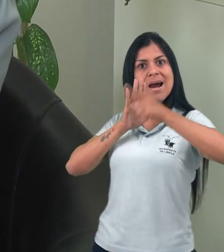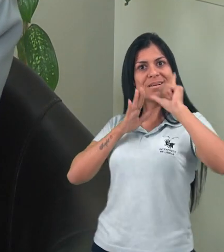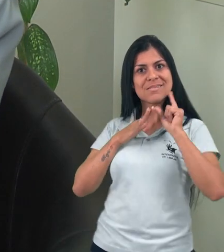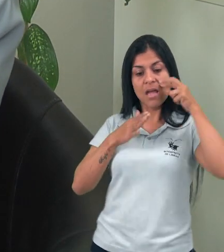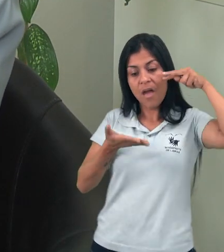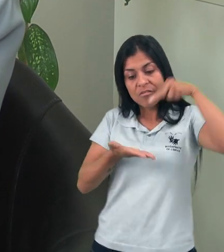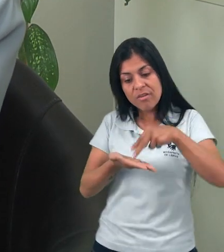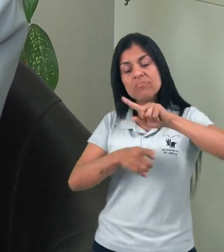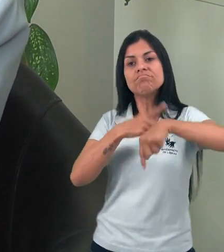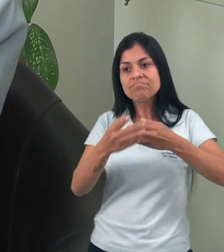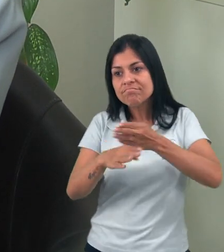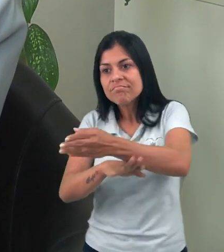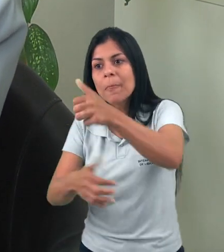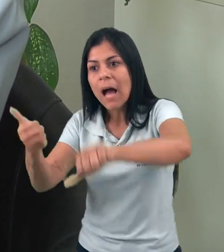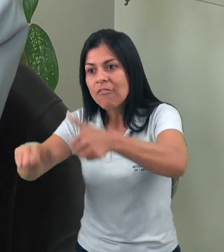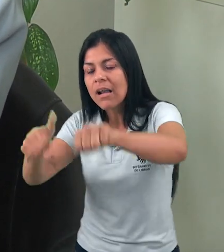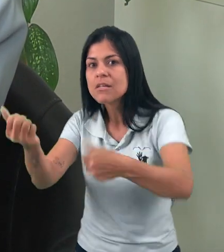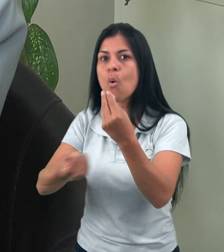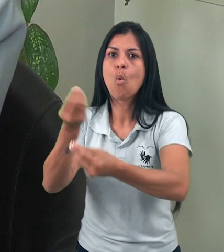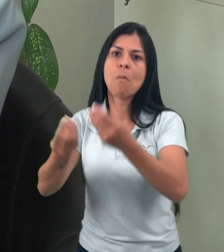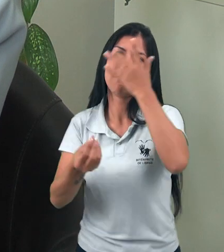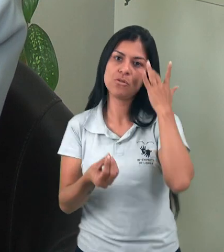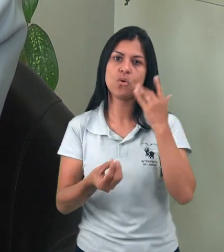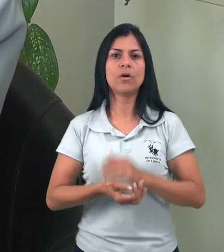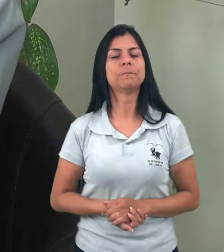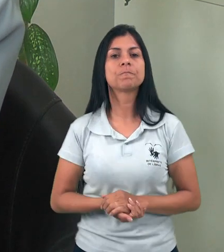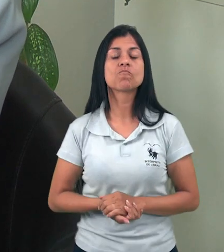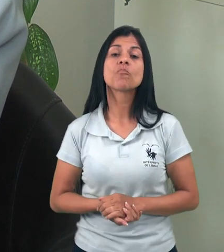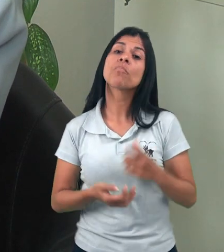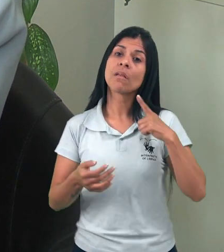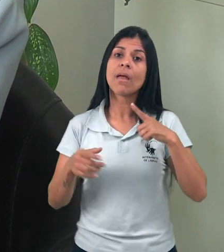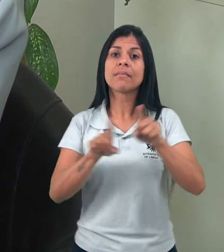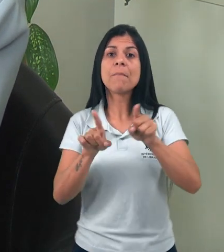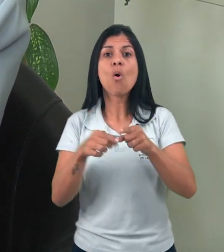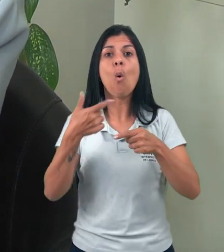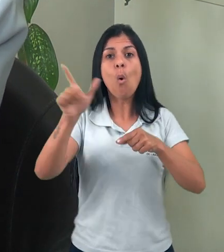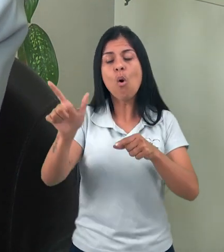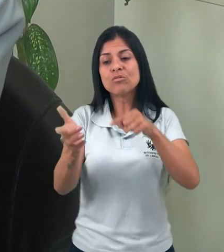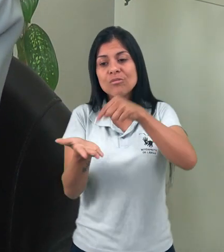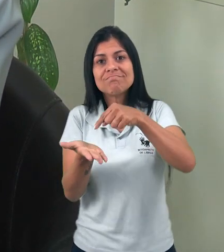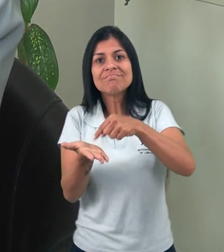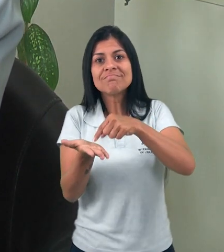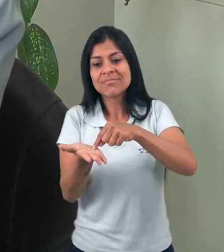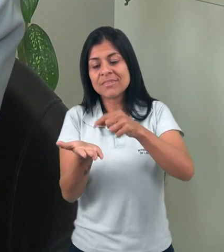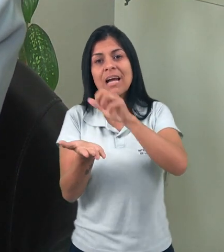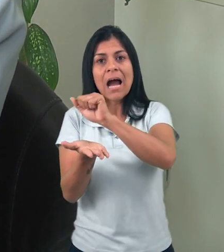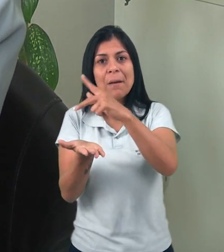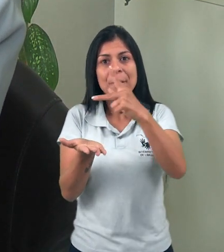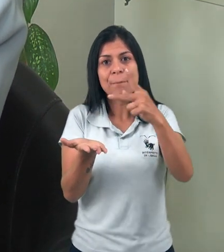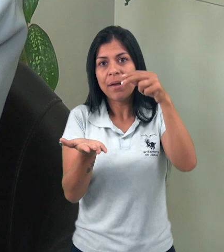selecionado para uma avaliação especializada. A outra plataforma é